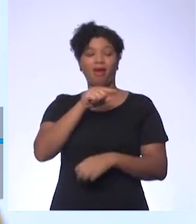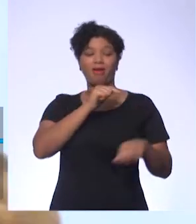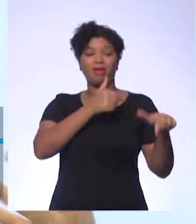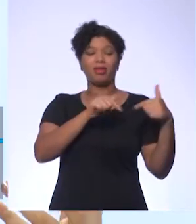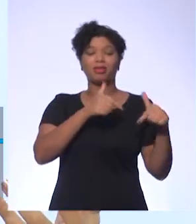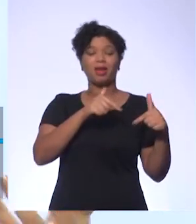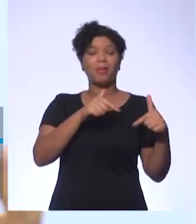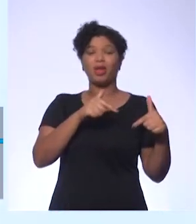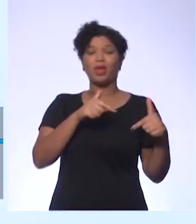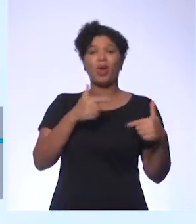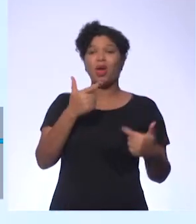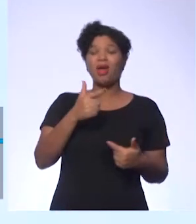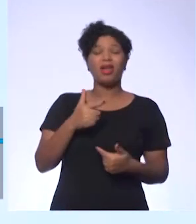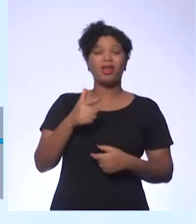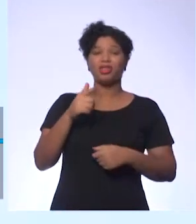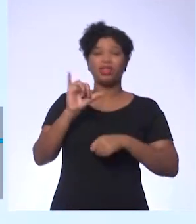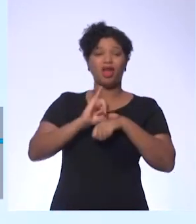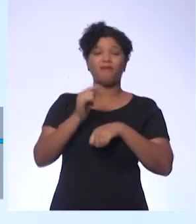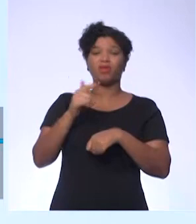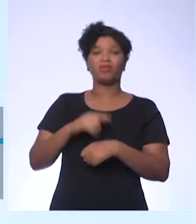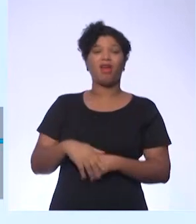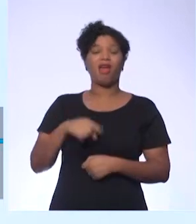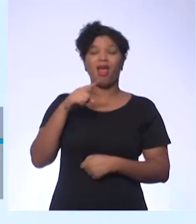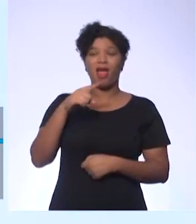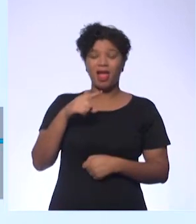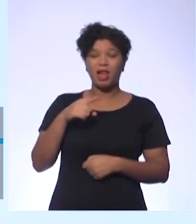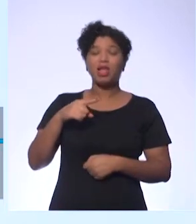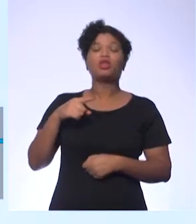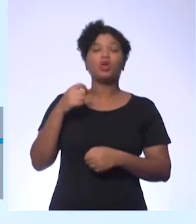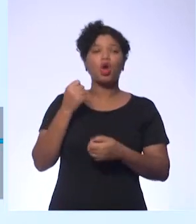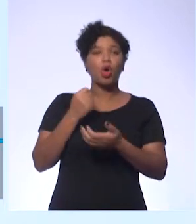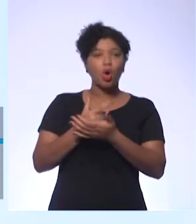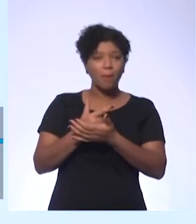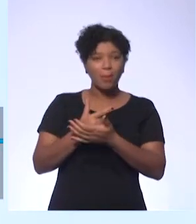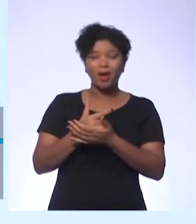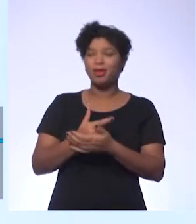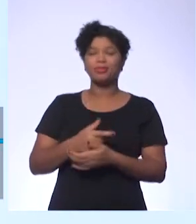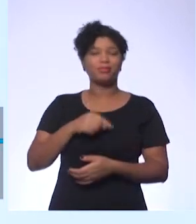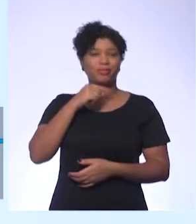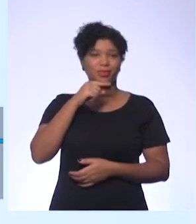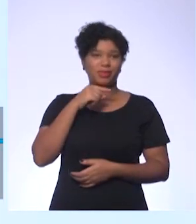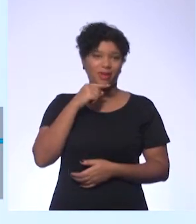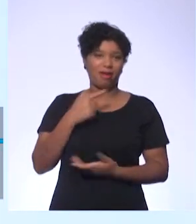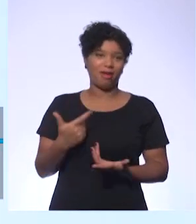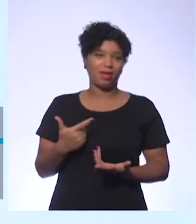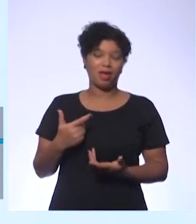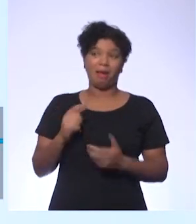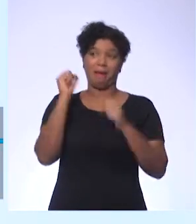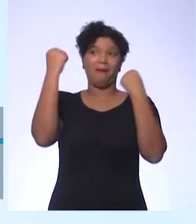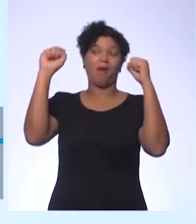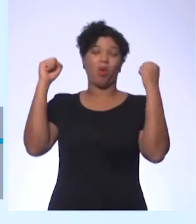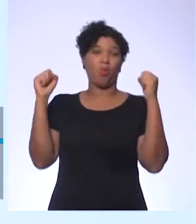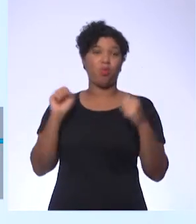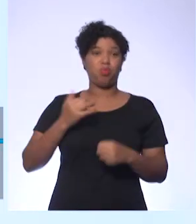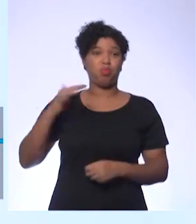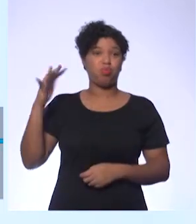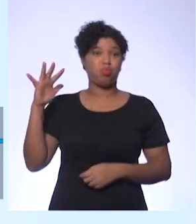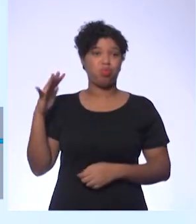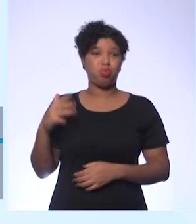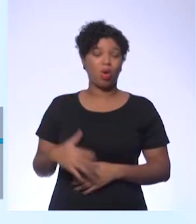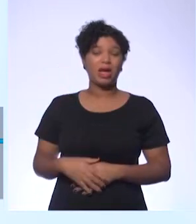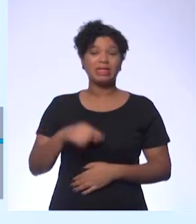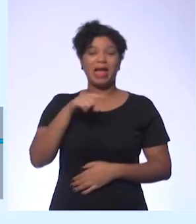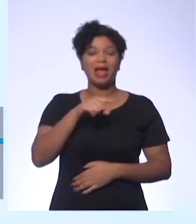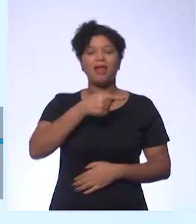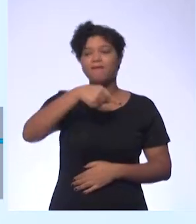Então, ele tem que se retirar da casa dele e ir até ali um local para fazer o seu trabalho. Então, a manufatura ela já começa a se parecer um